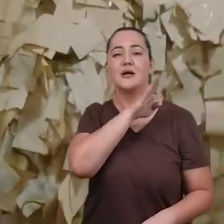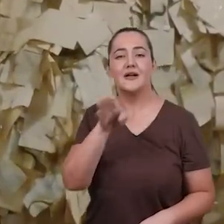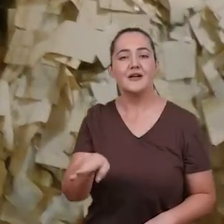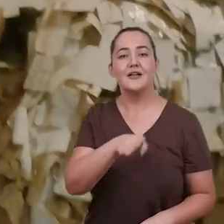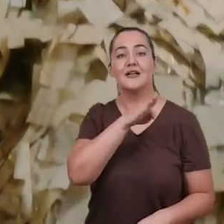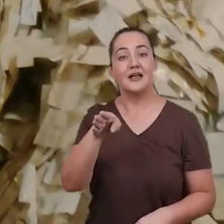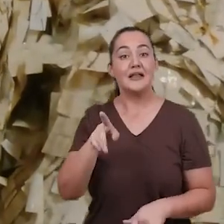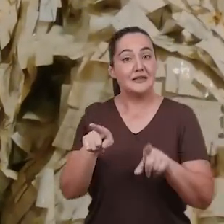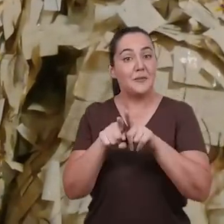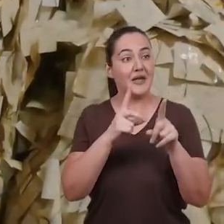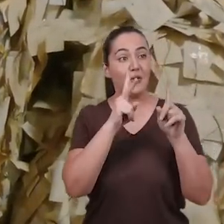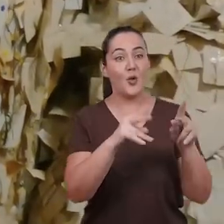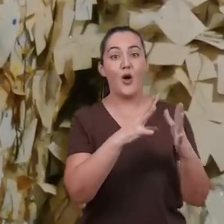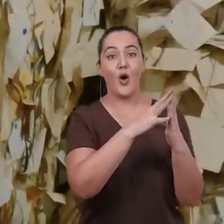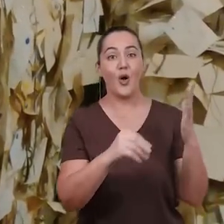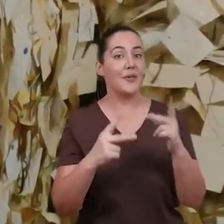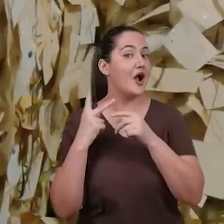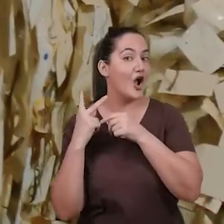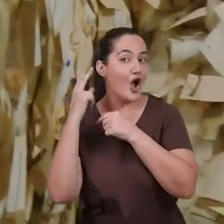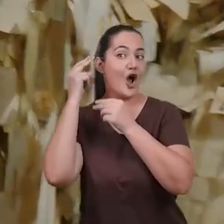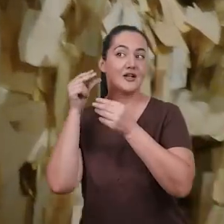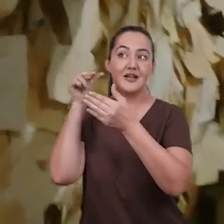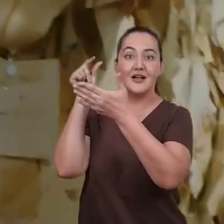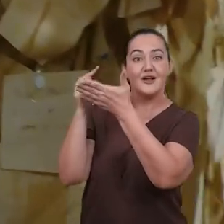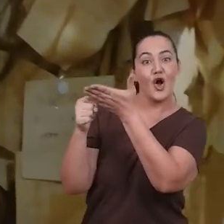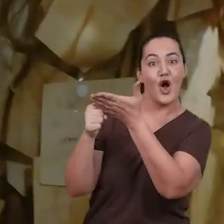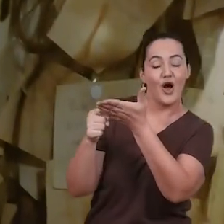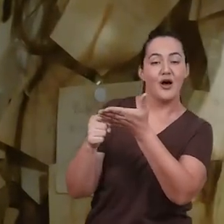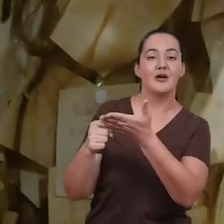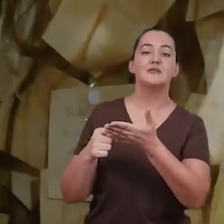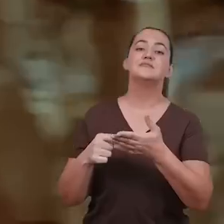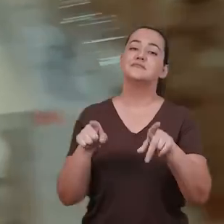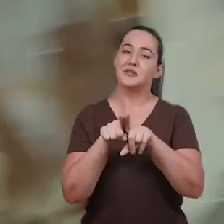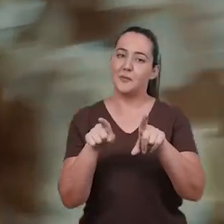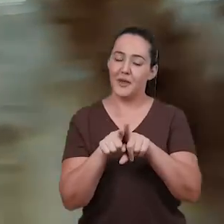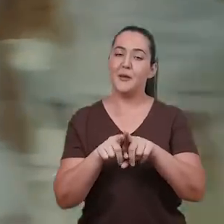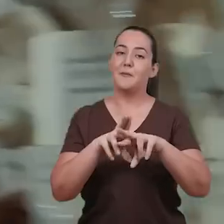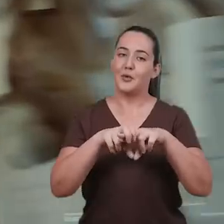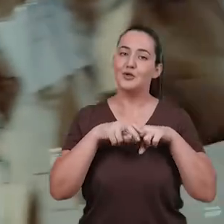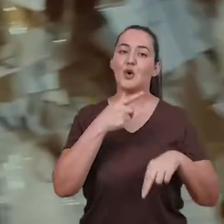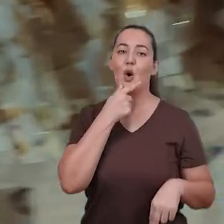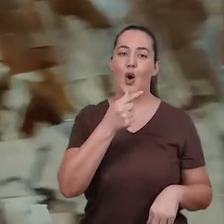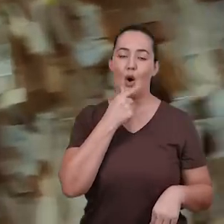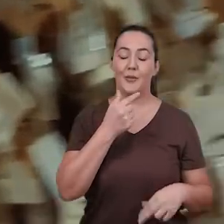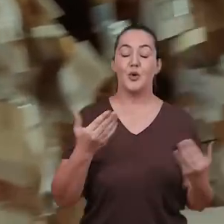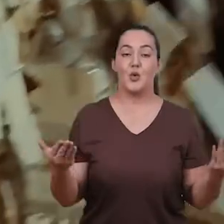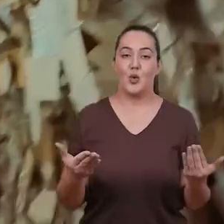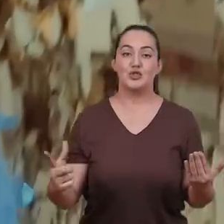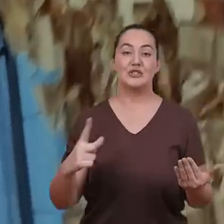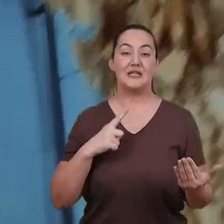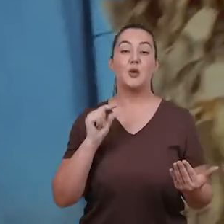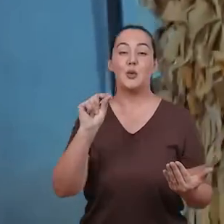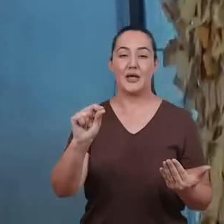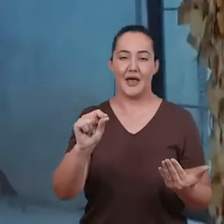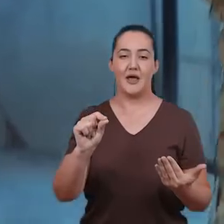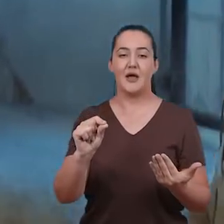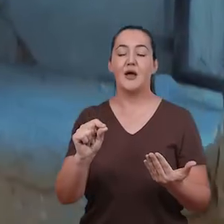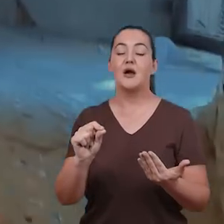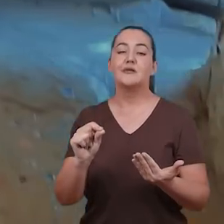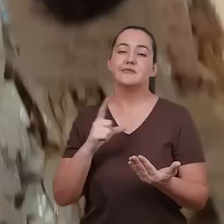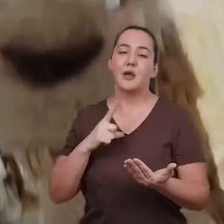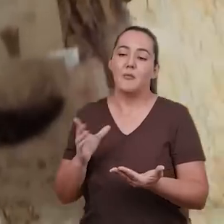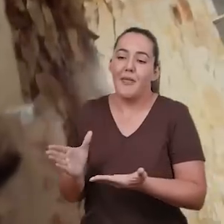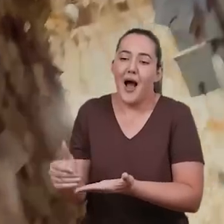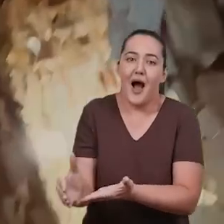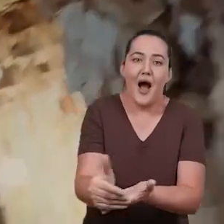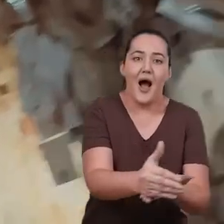visitam o local começaram a deixar um pedaço de seu cabelo também. Com isso, o Sr. Galip tem hoje a maior